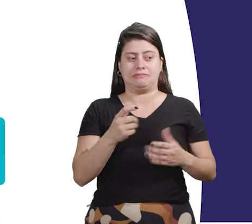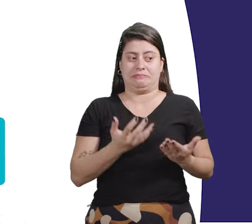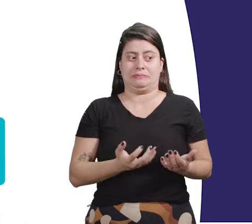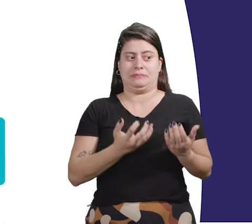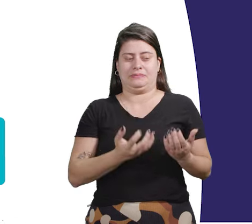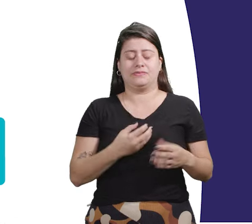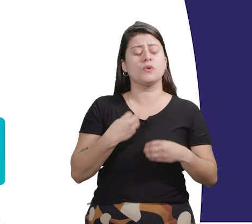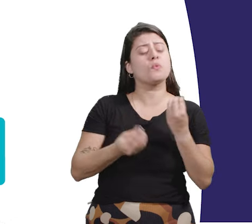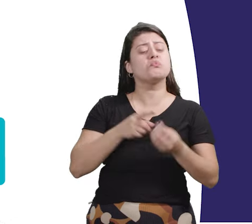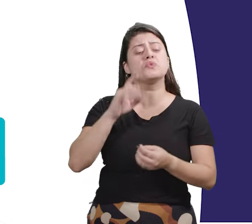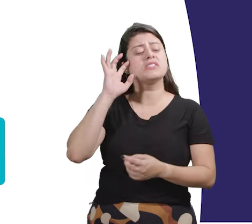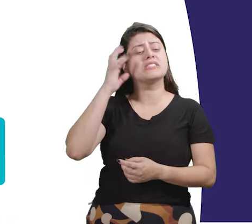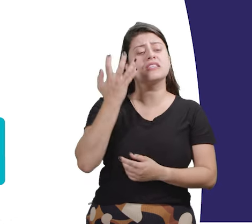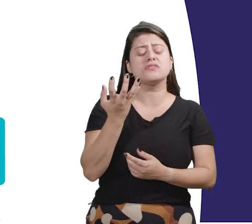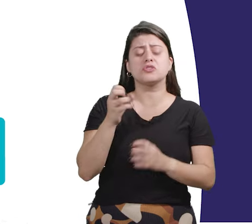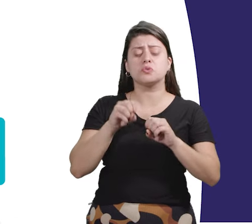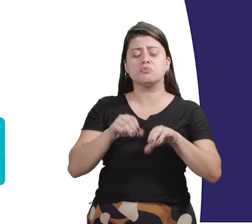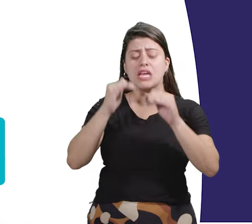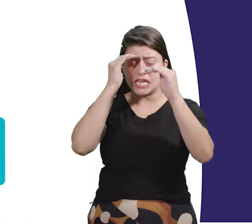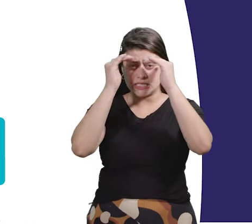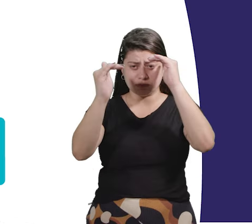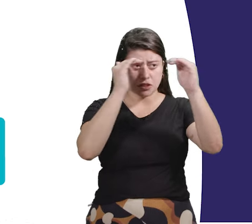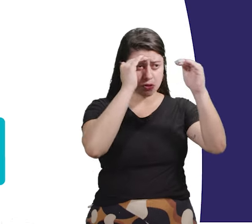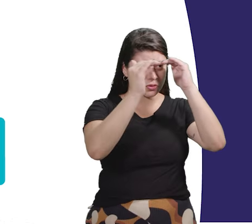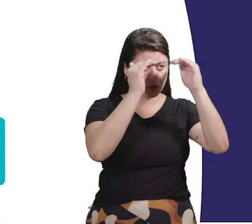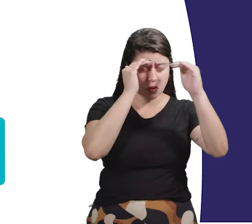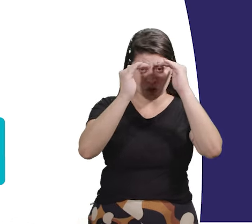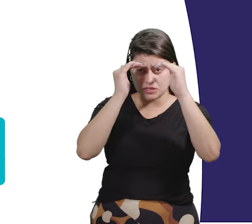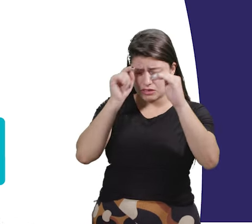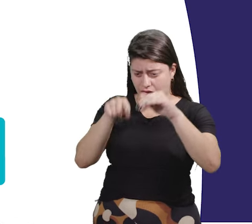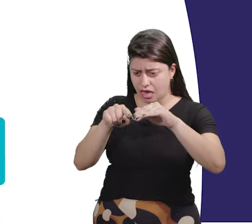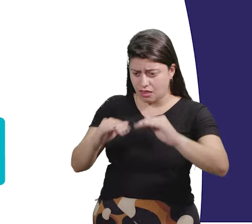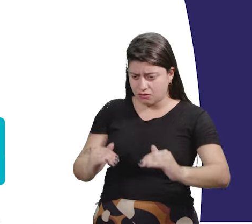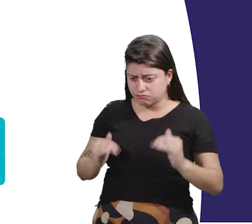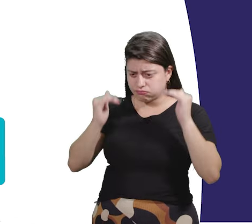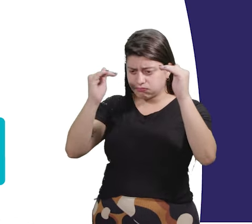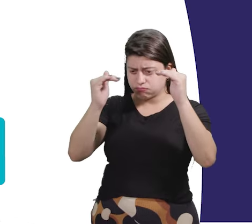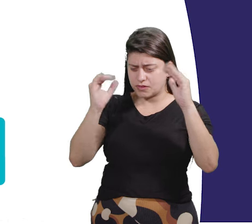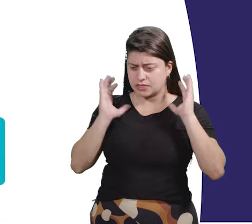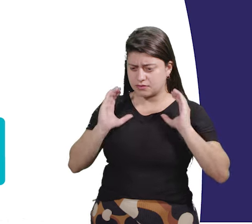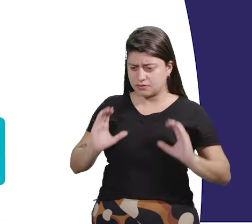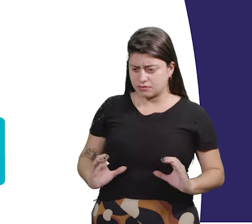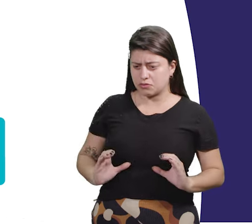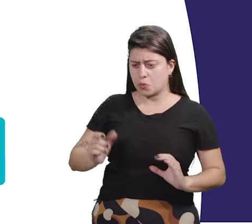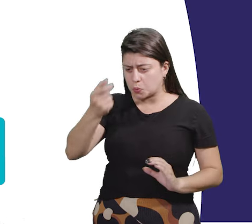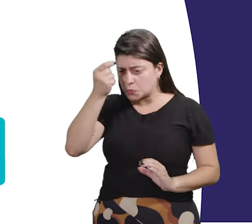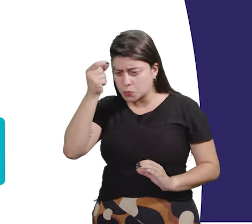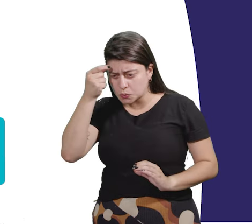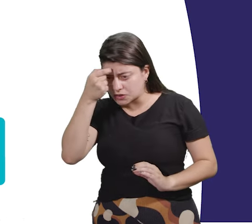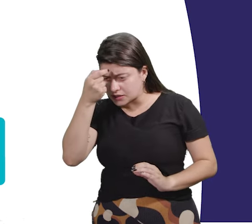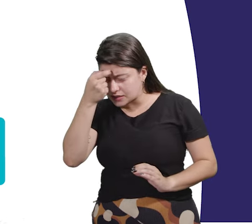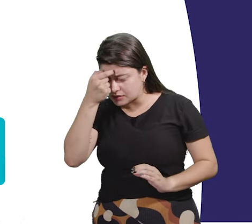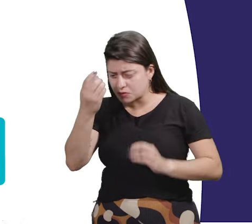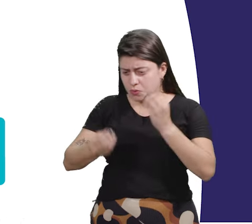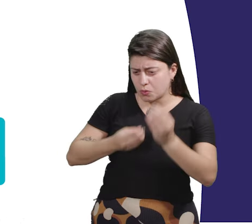como cidadãos responsáveis e conscientes? Como é que essa educação respeitosa reflete no adulto no futuro? As experiências